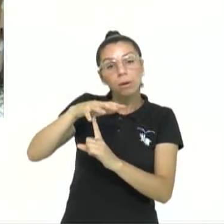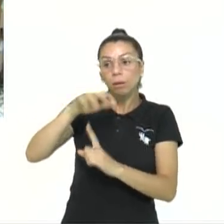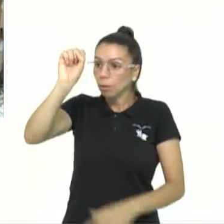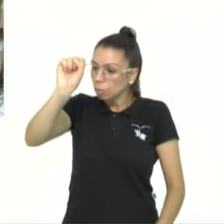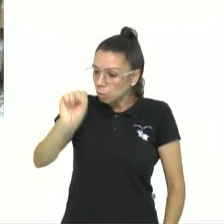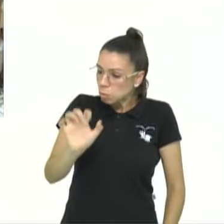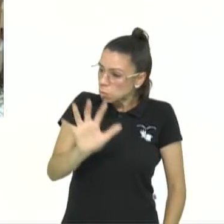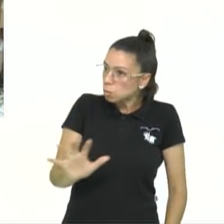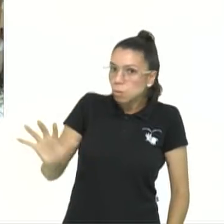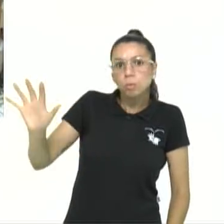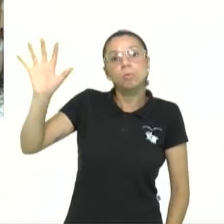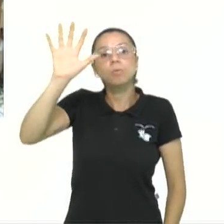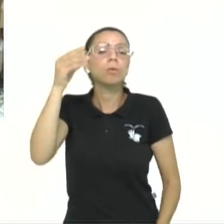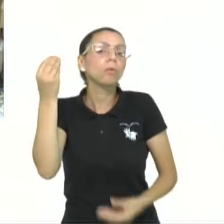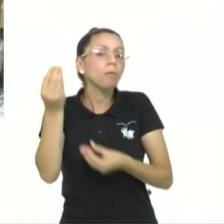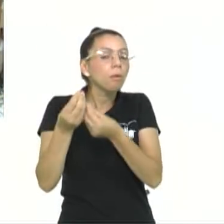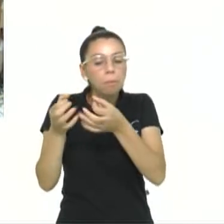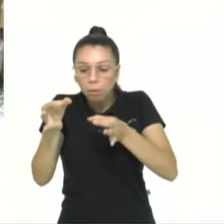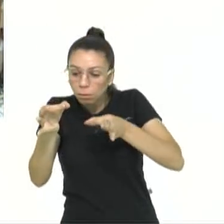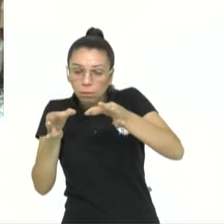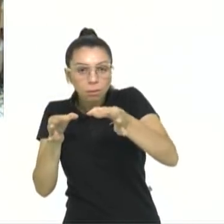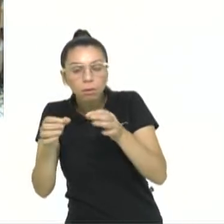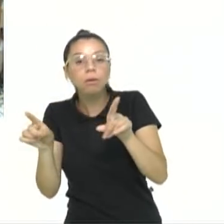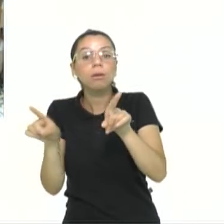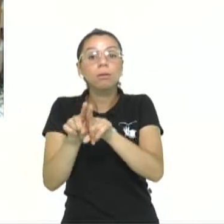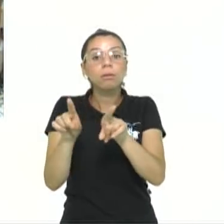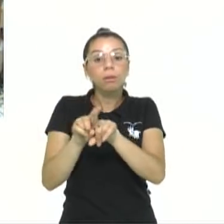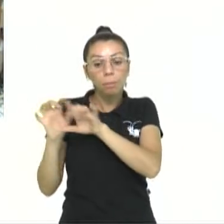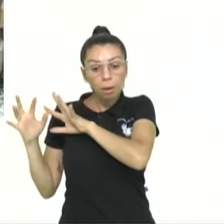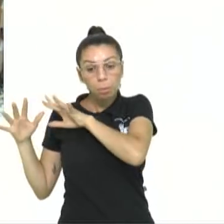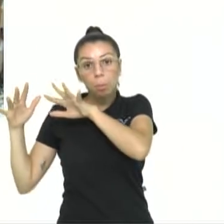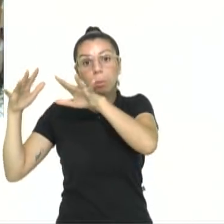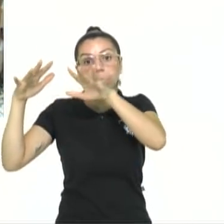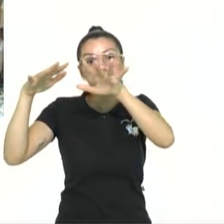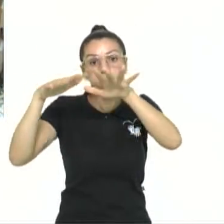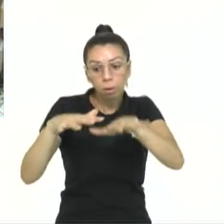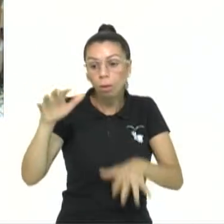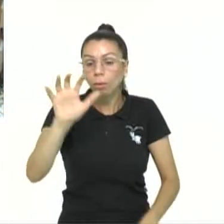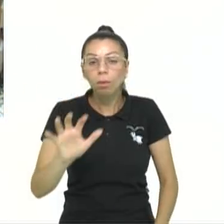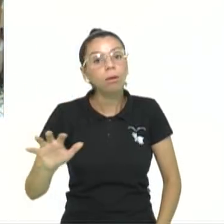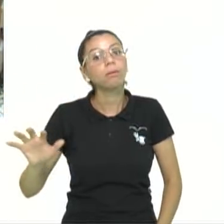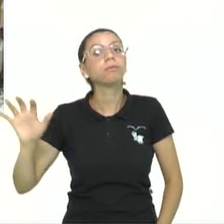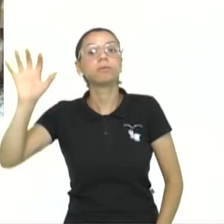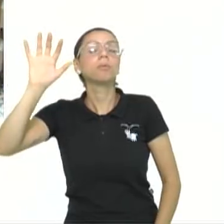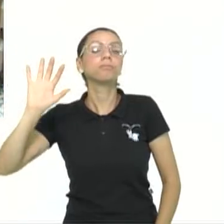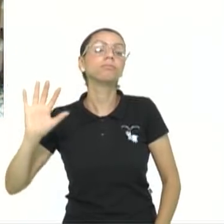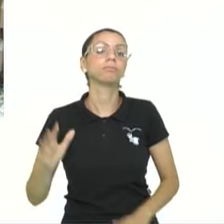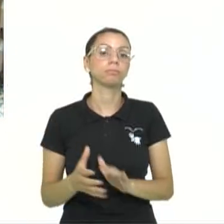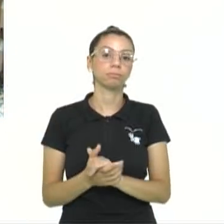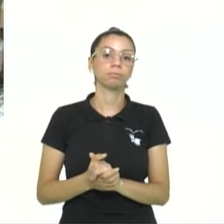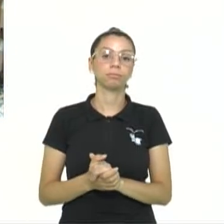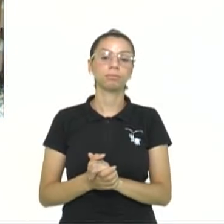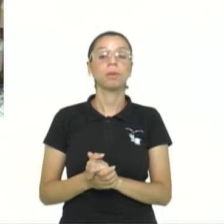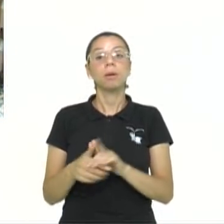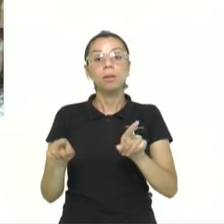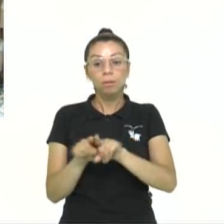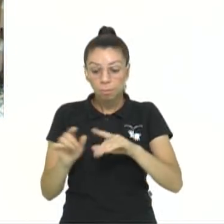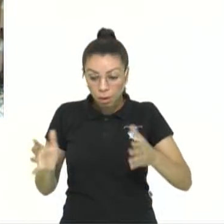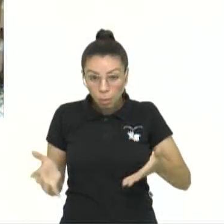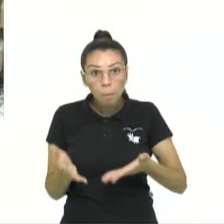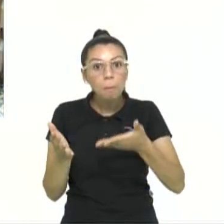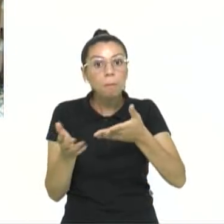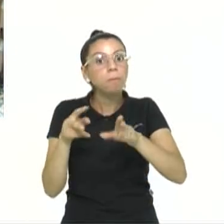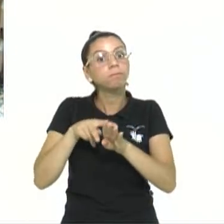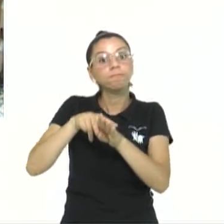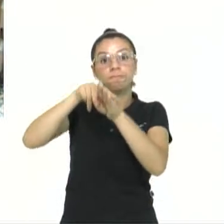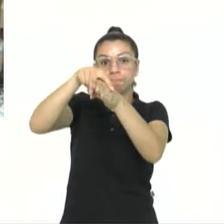da sua história, como os aspectos de ocupação desse espaço geográfico foram acontecendo e a contribuição do tropeirismo